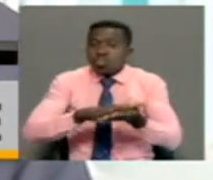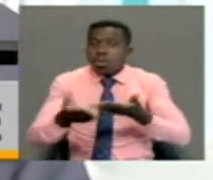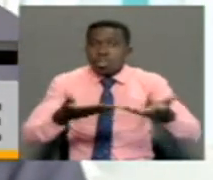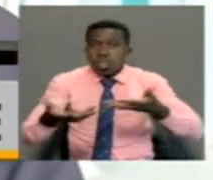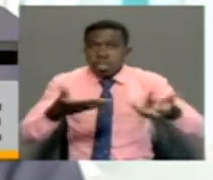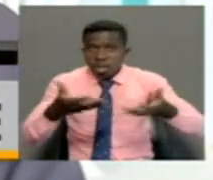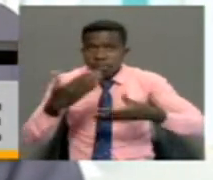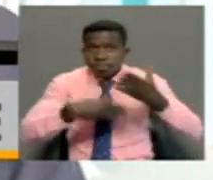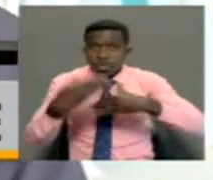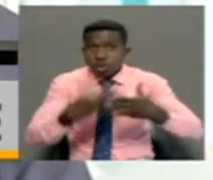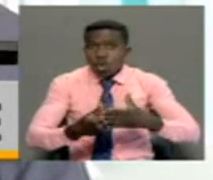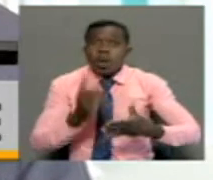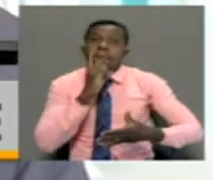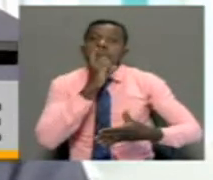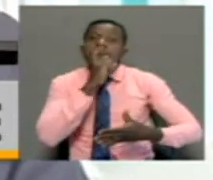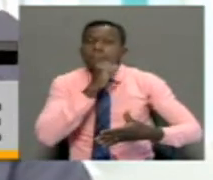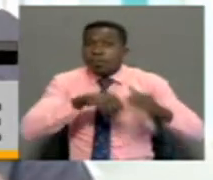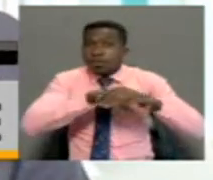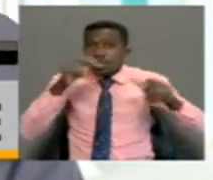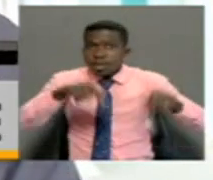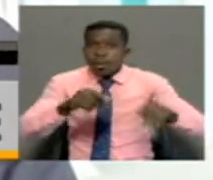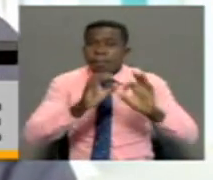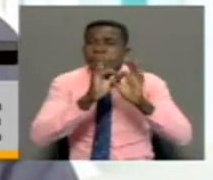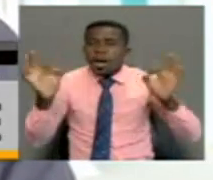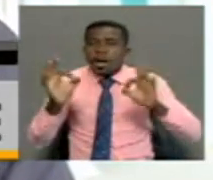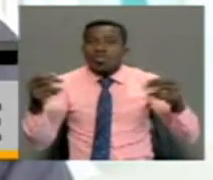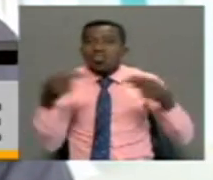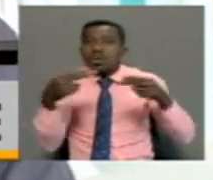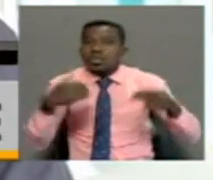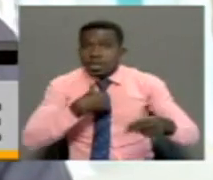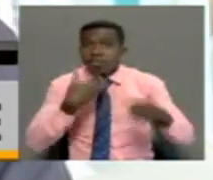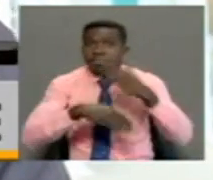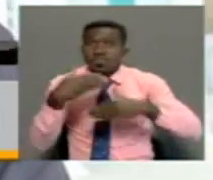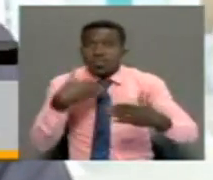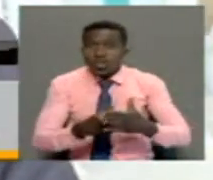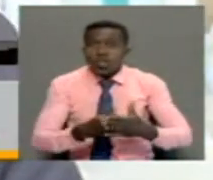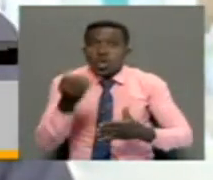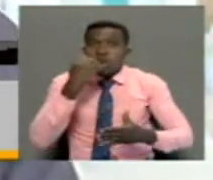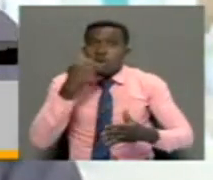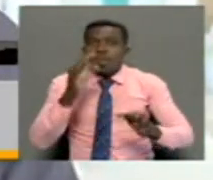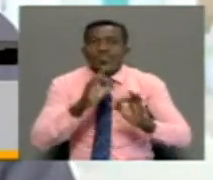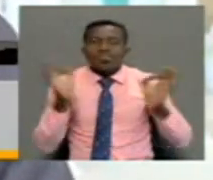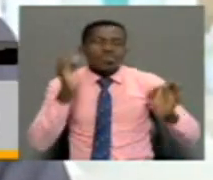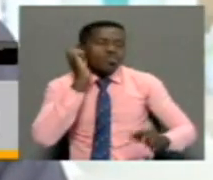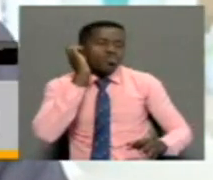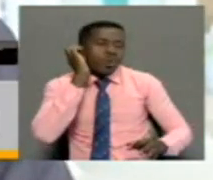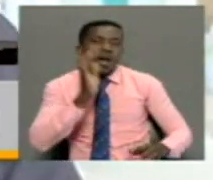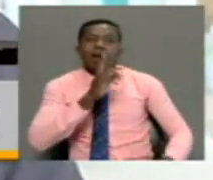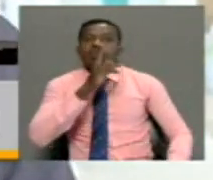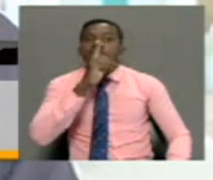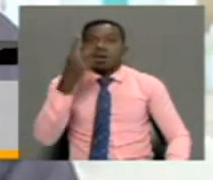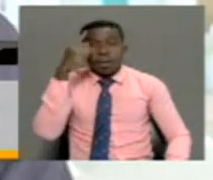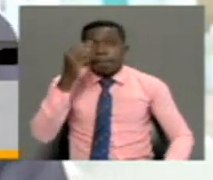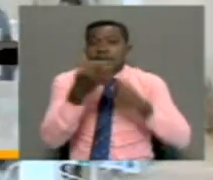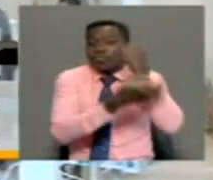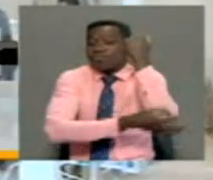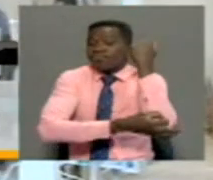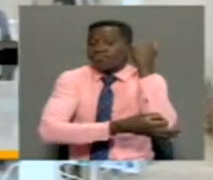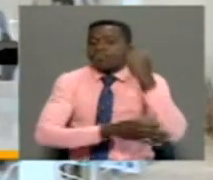unidade de transformação é fresco. Ele sai fresco, chega fresco e é um produto fresco para o